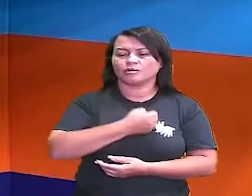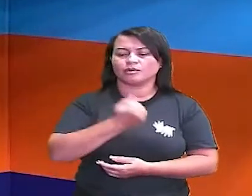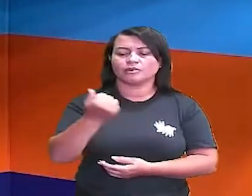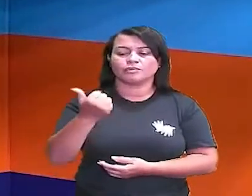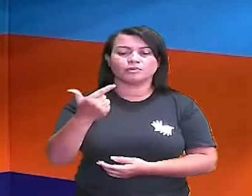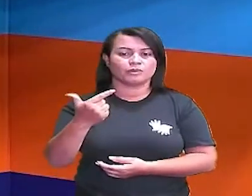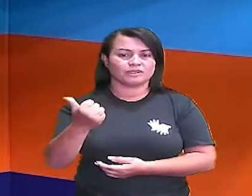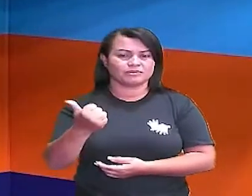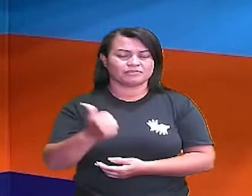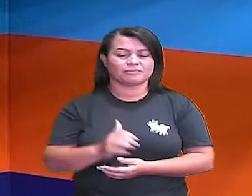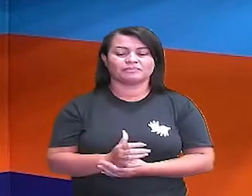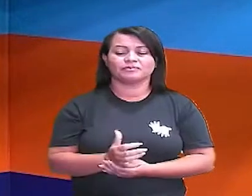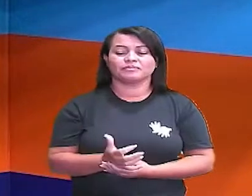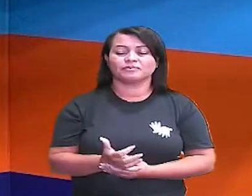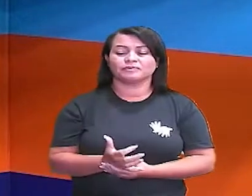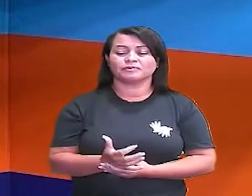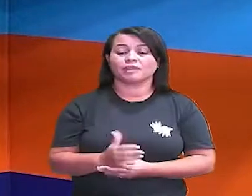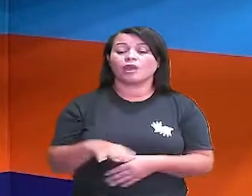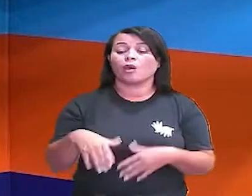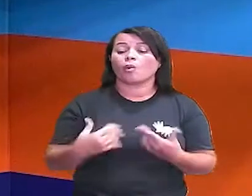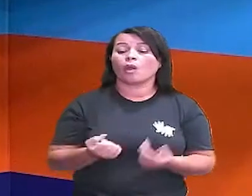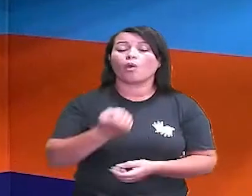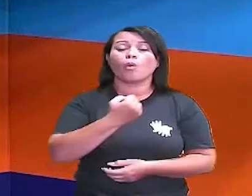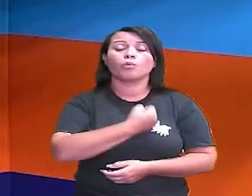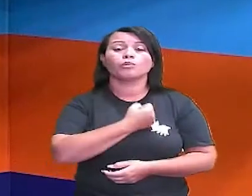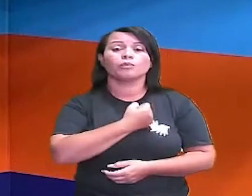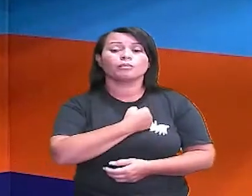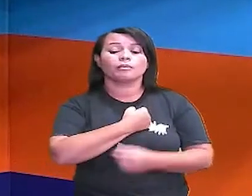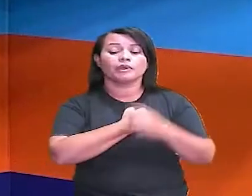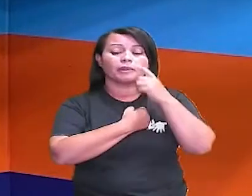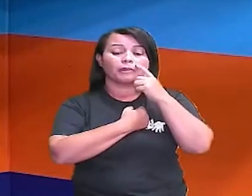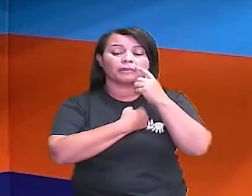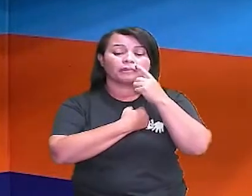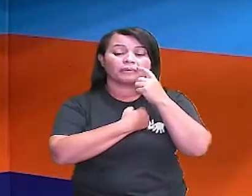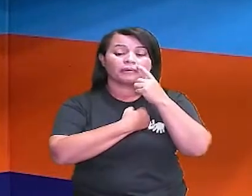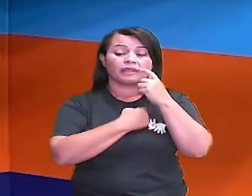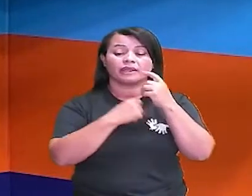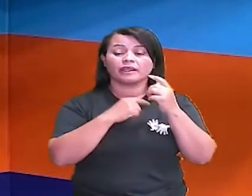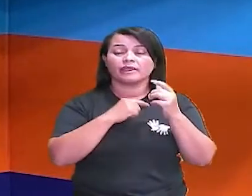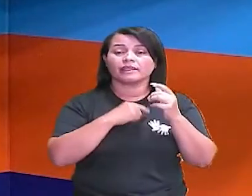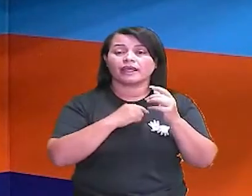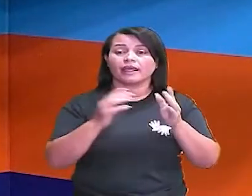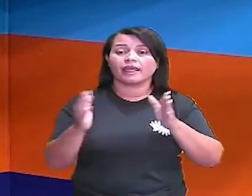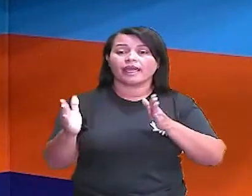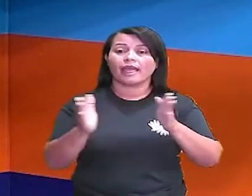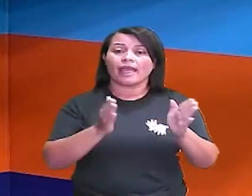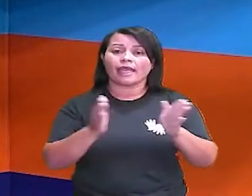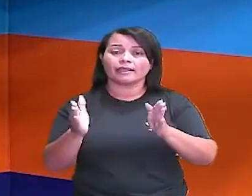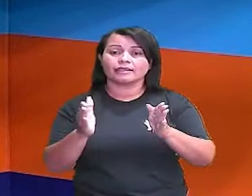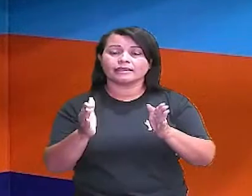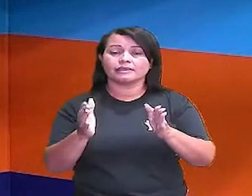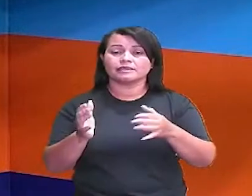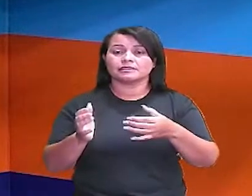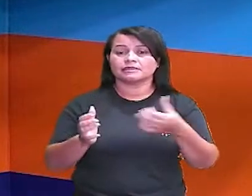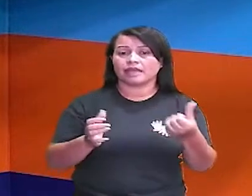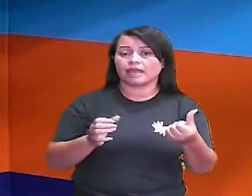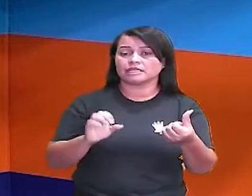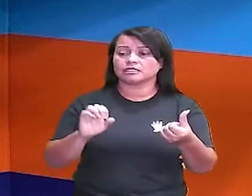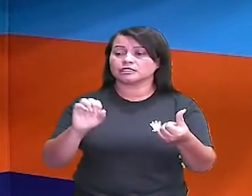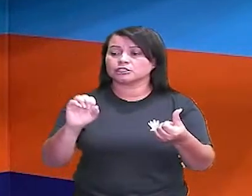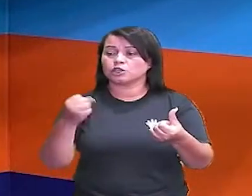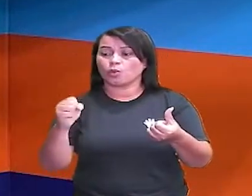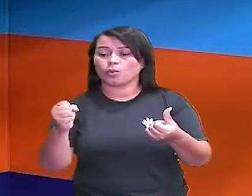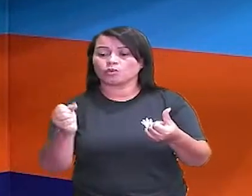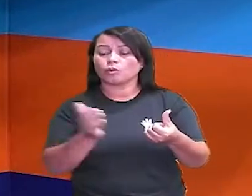12. Agora, qual é o número que vem entre 6 e 8? E